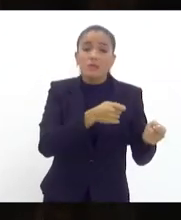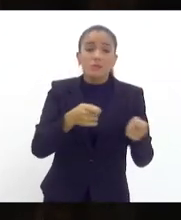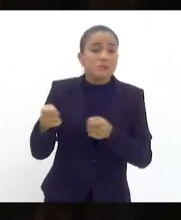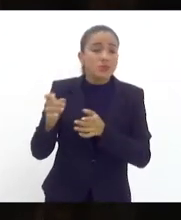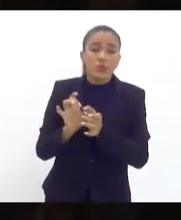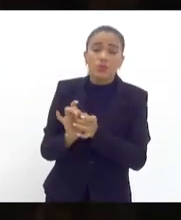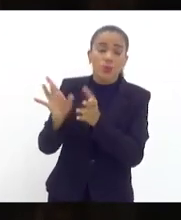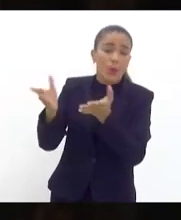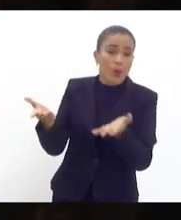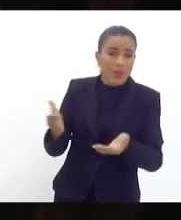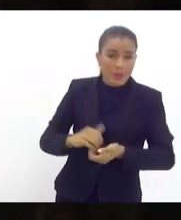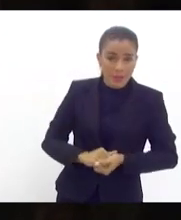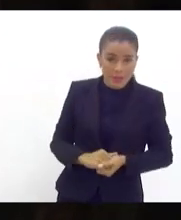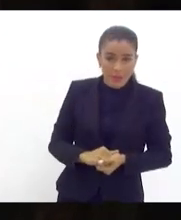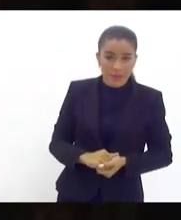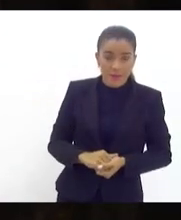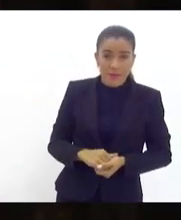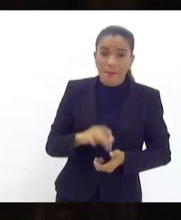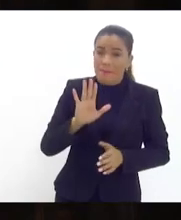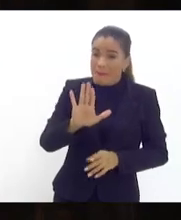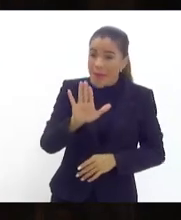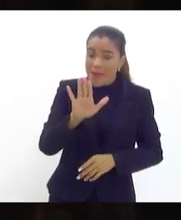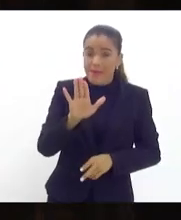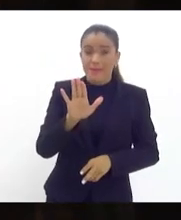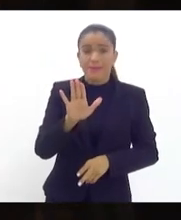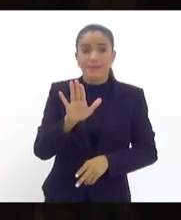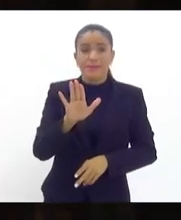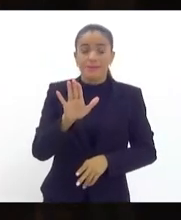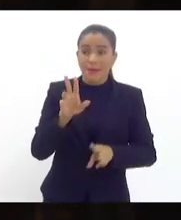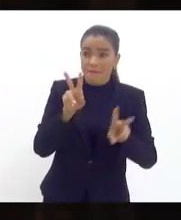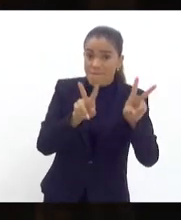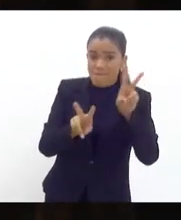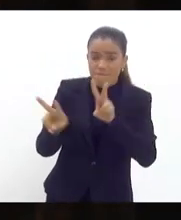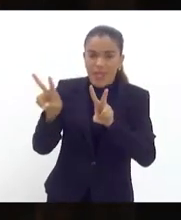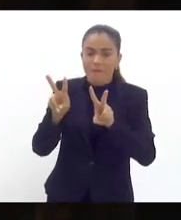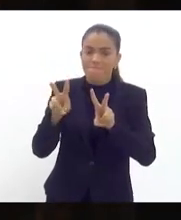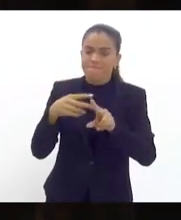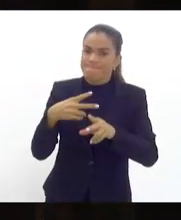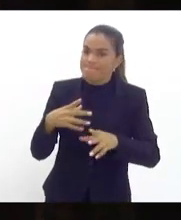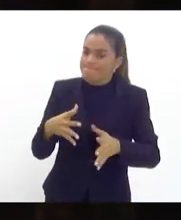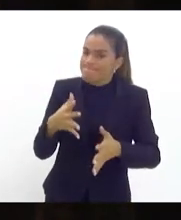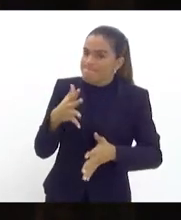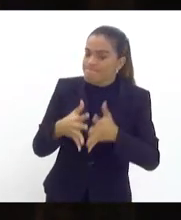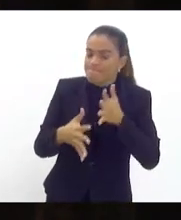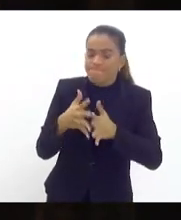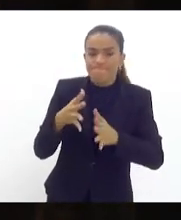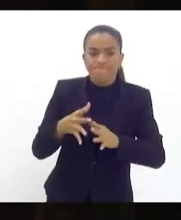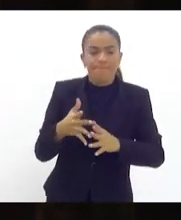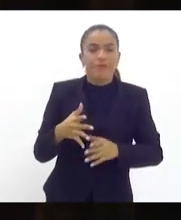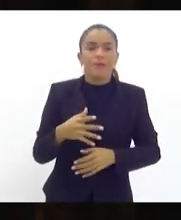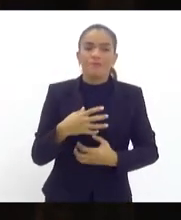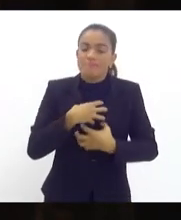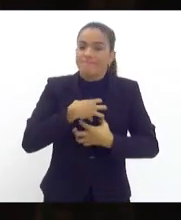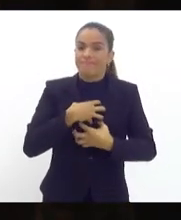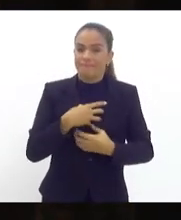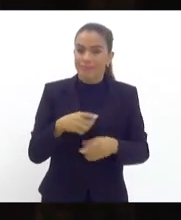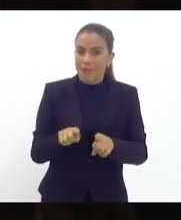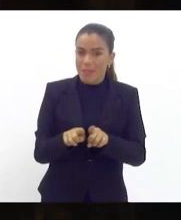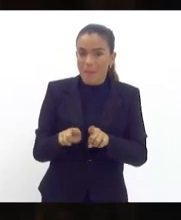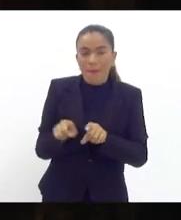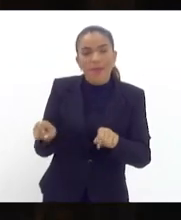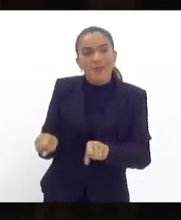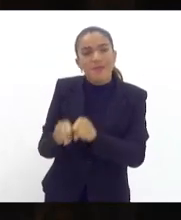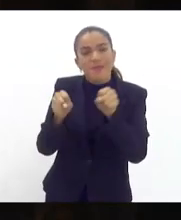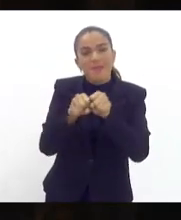quando são atuadas mas a visão daquilo os afeta profundamente e um outro aspecto social a esses crimes de depredação